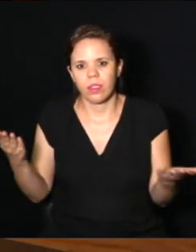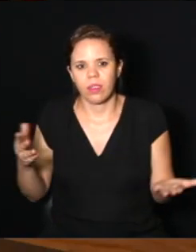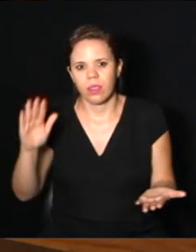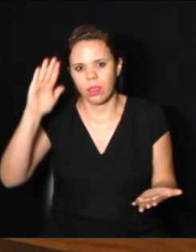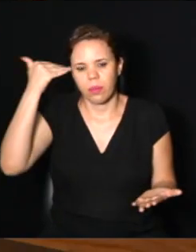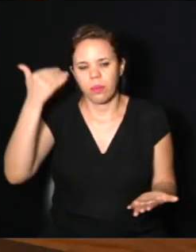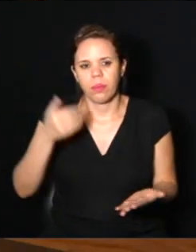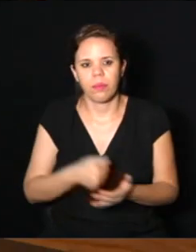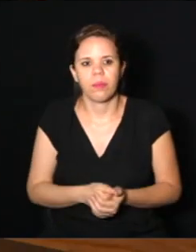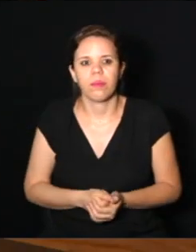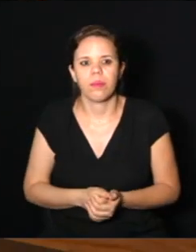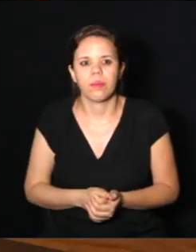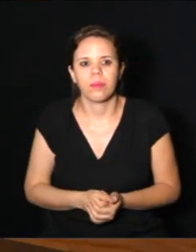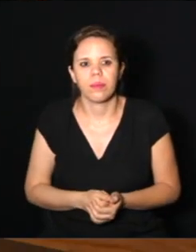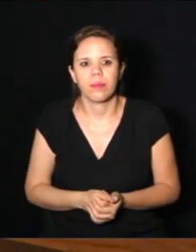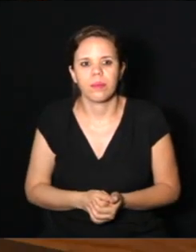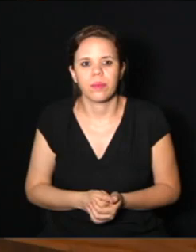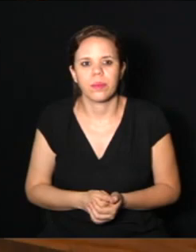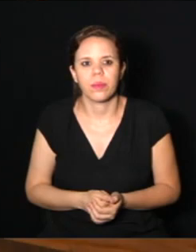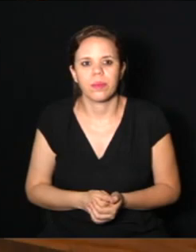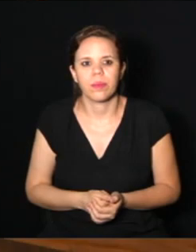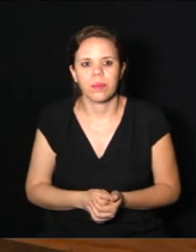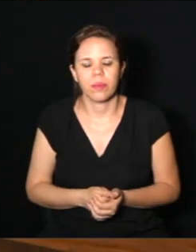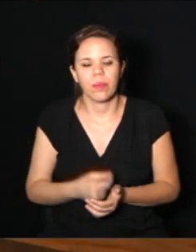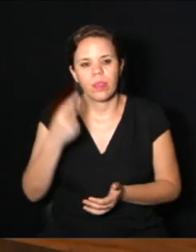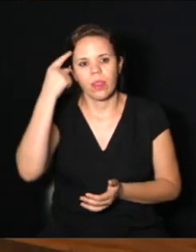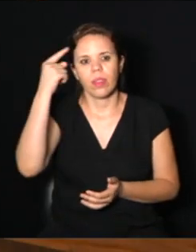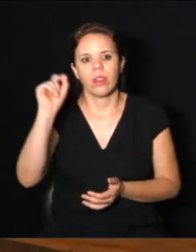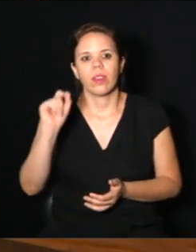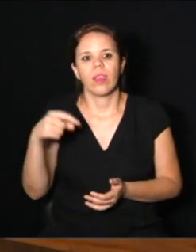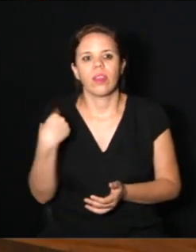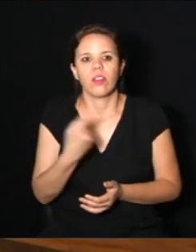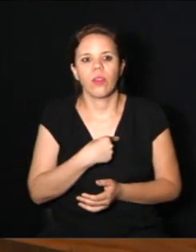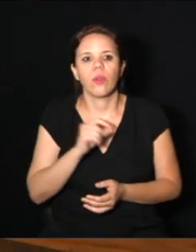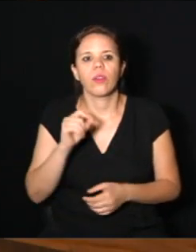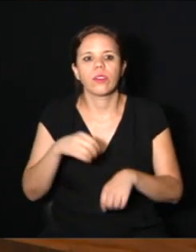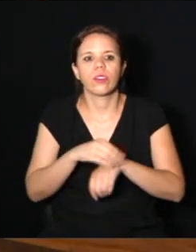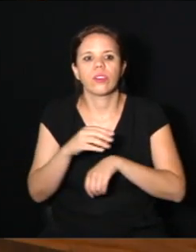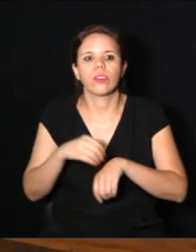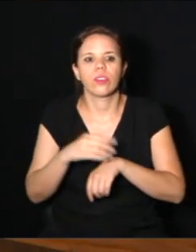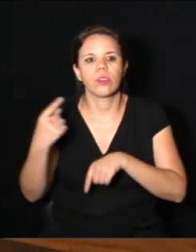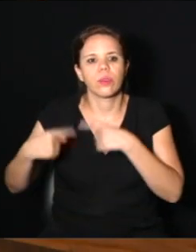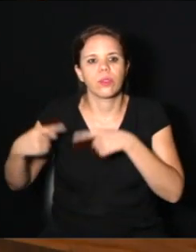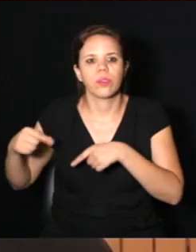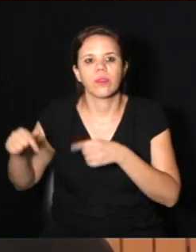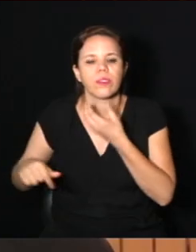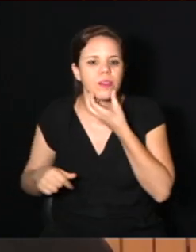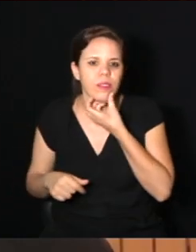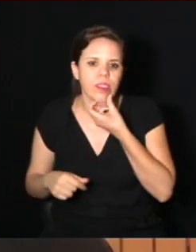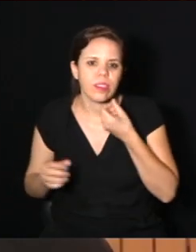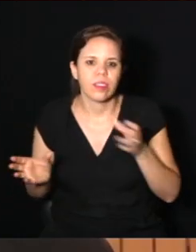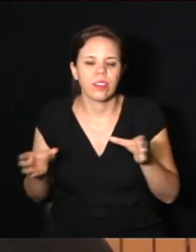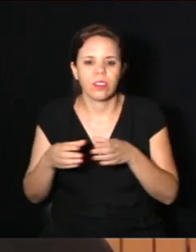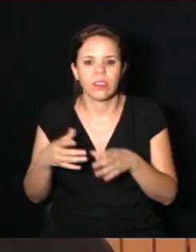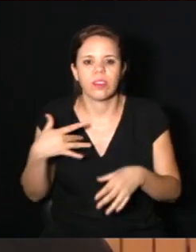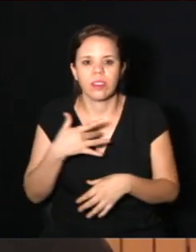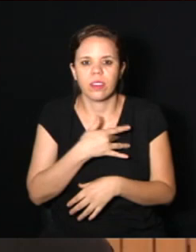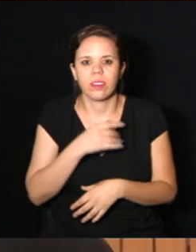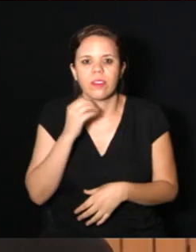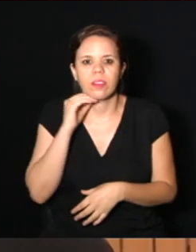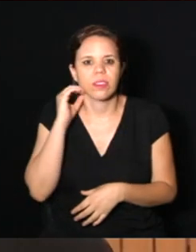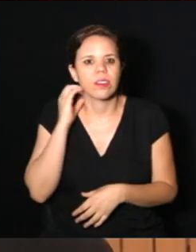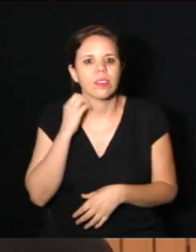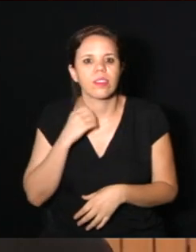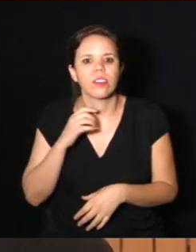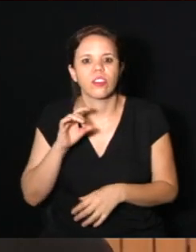Petorinho. Bom, a ideia nossa de trazer essa discussão para a Comissão de Saúde, né, é